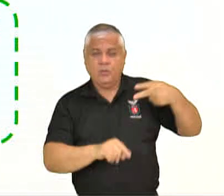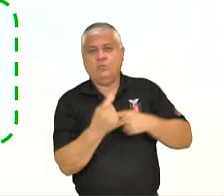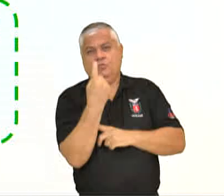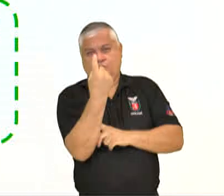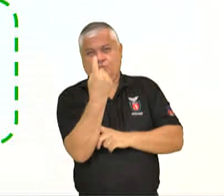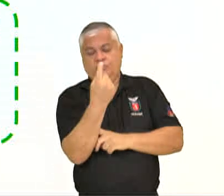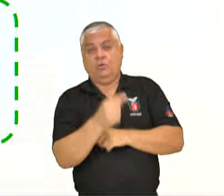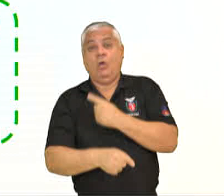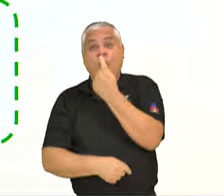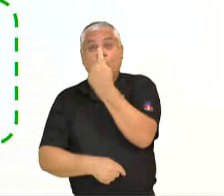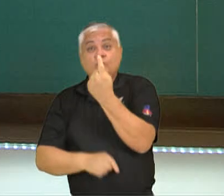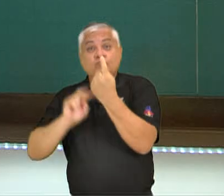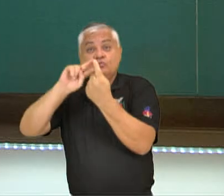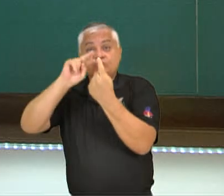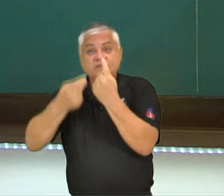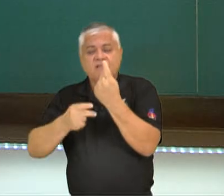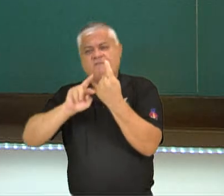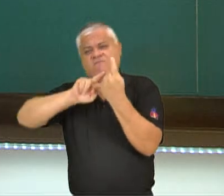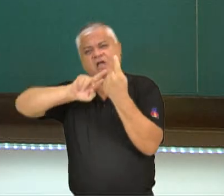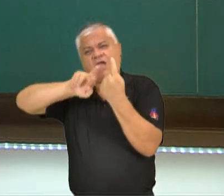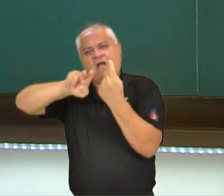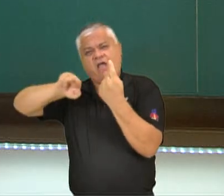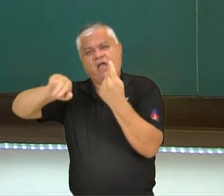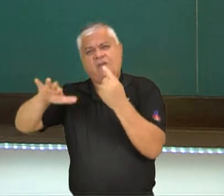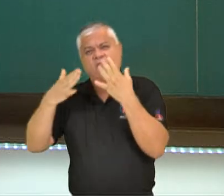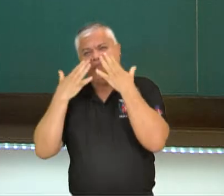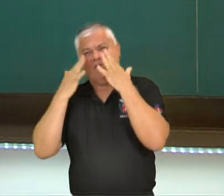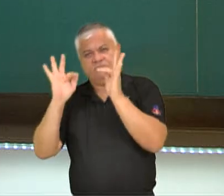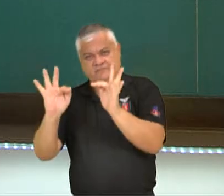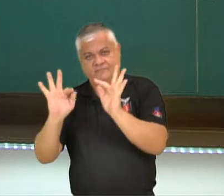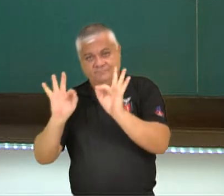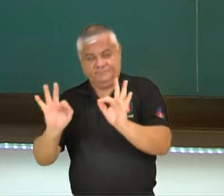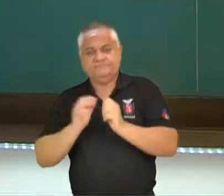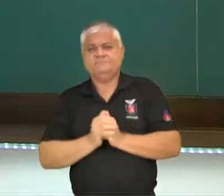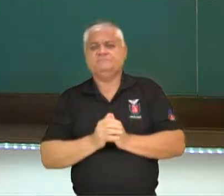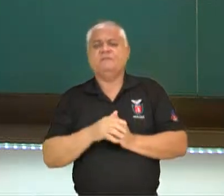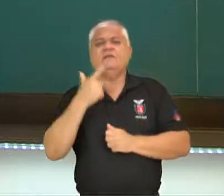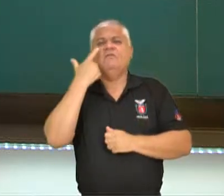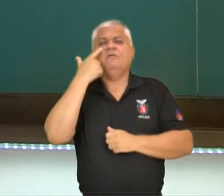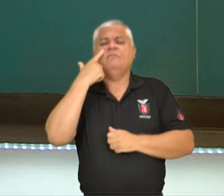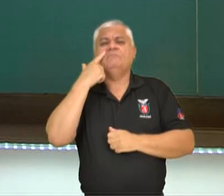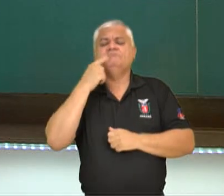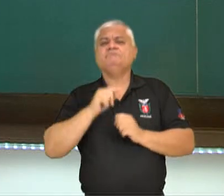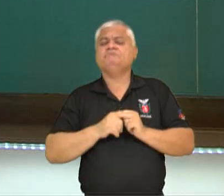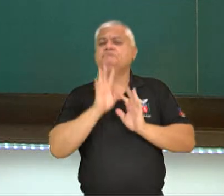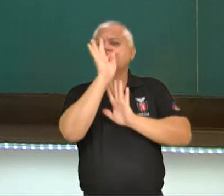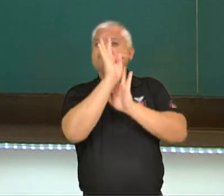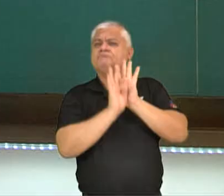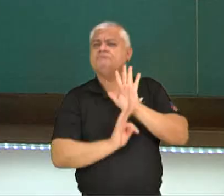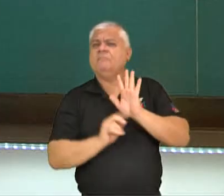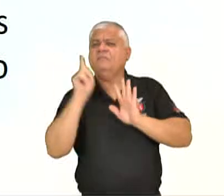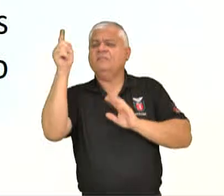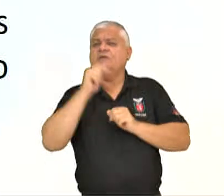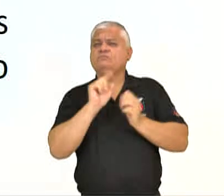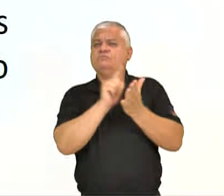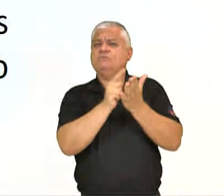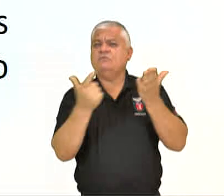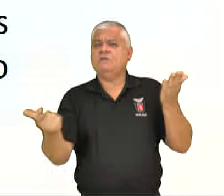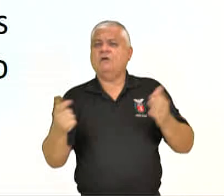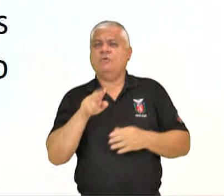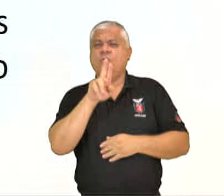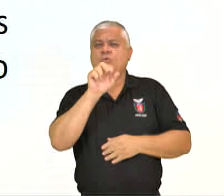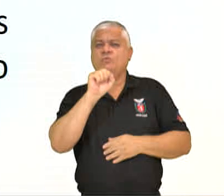gene, vários fenótipos. Agora a gente vai ler a reportagem de hoje. Olha só, lá do jornal da USP.